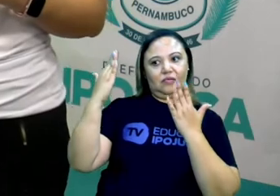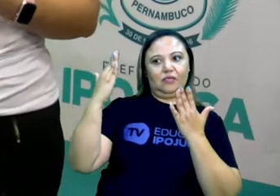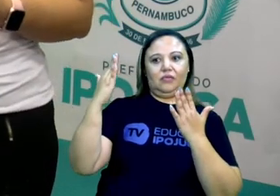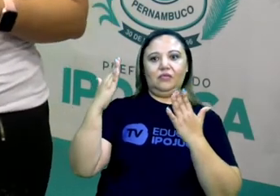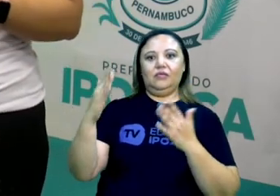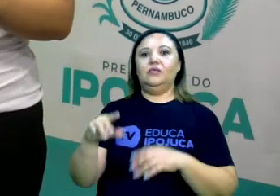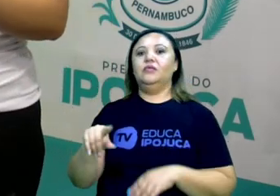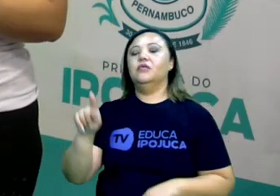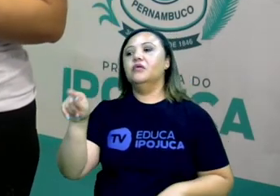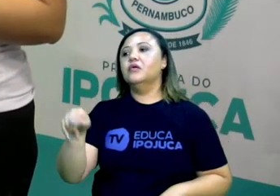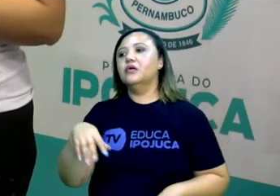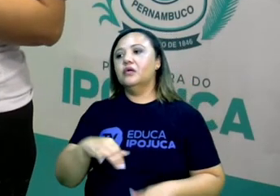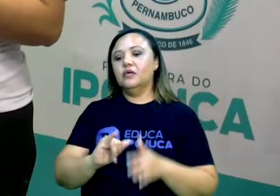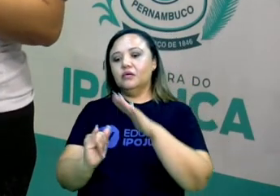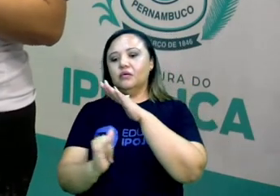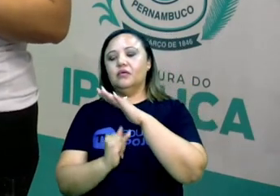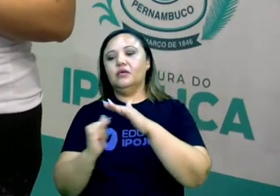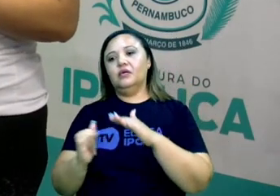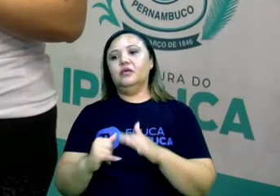raciocínios válidos.